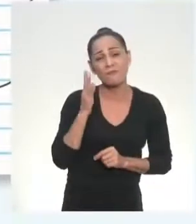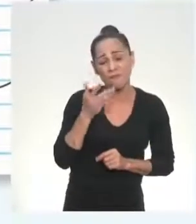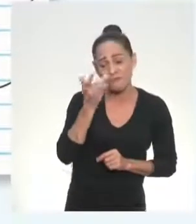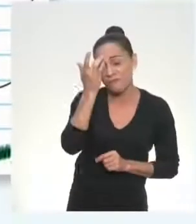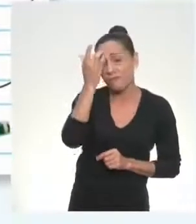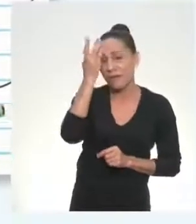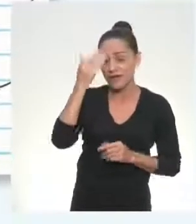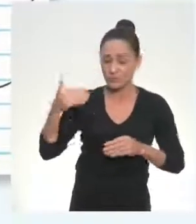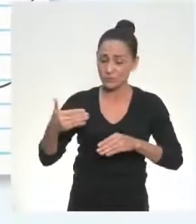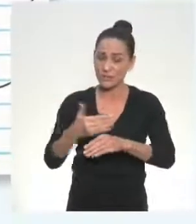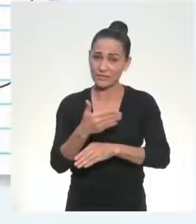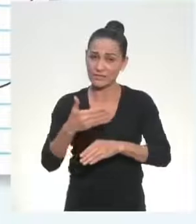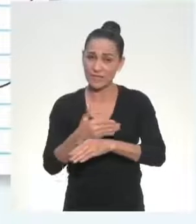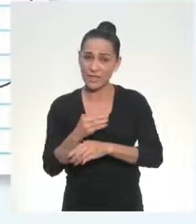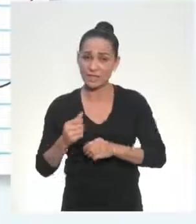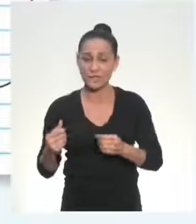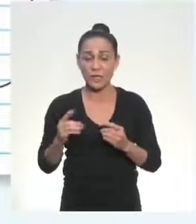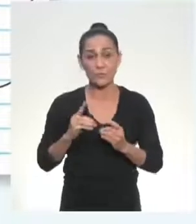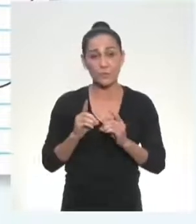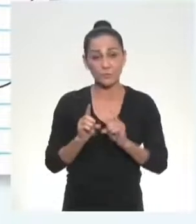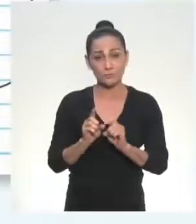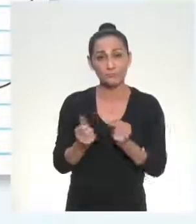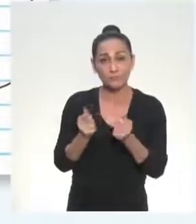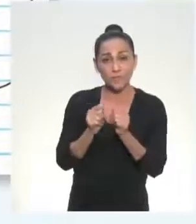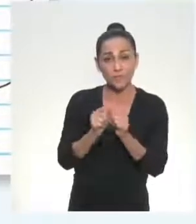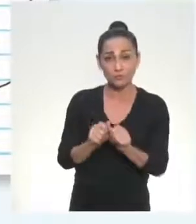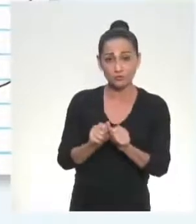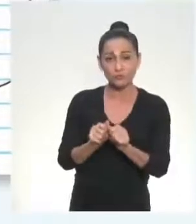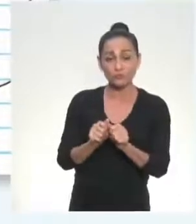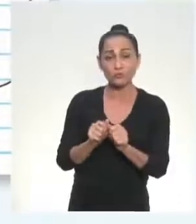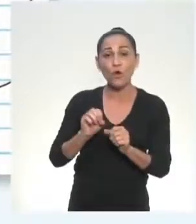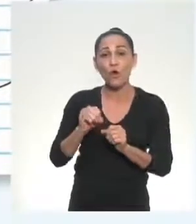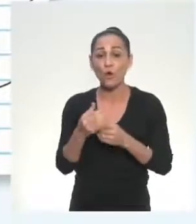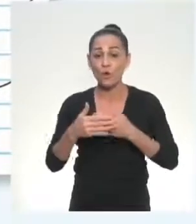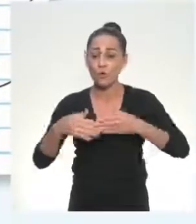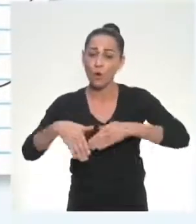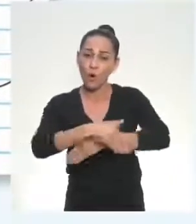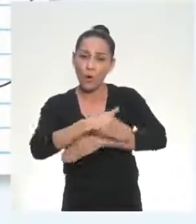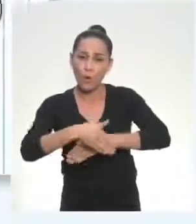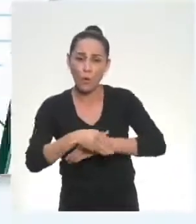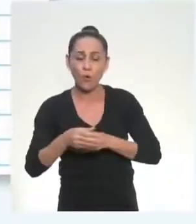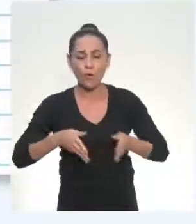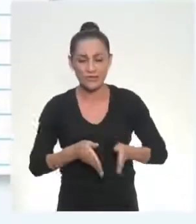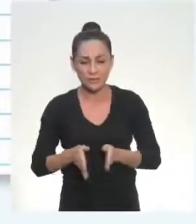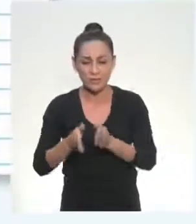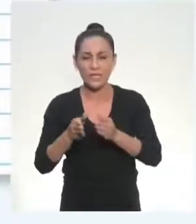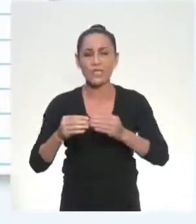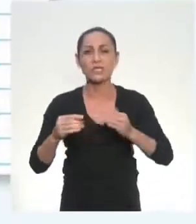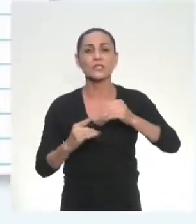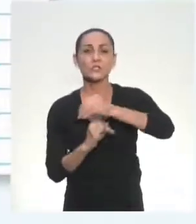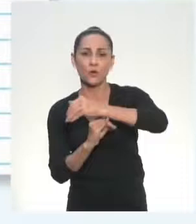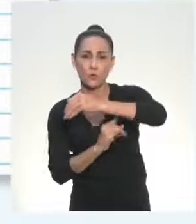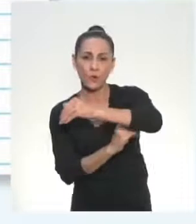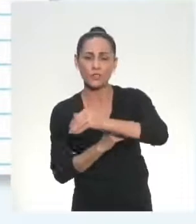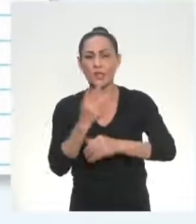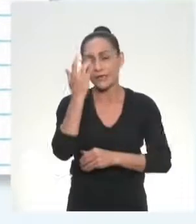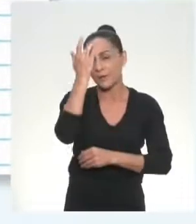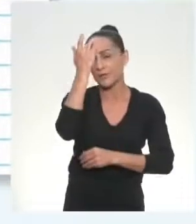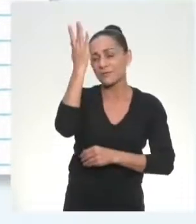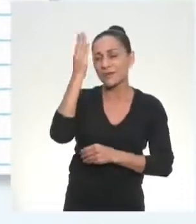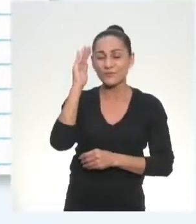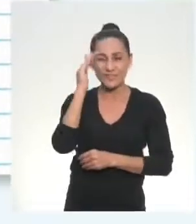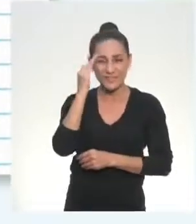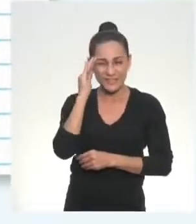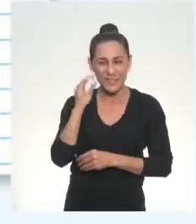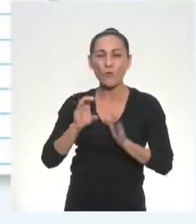acesso, que inclui tanto a proximidade quanto a qualidade das rodovias, pontes e etc. O conceito é simples e fica mais fácil de entender